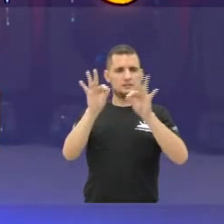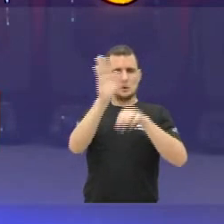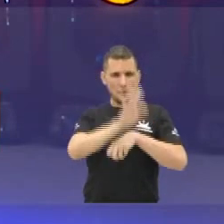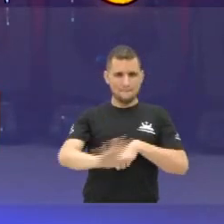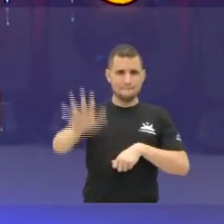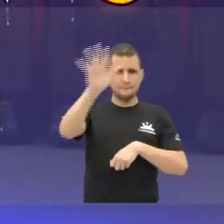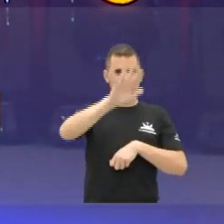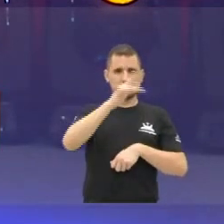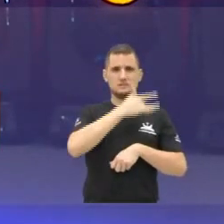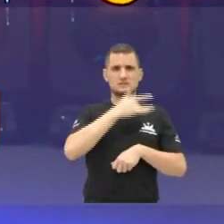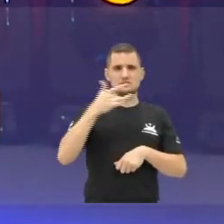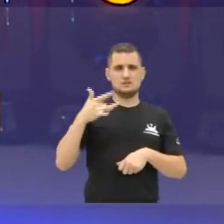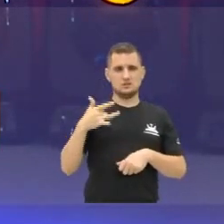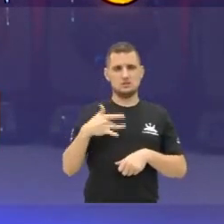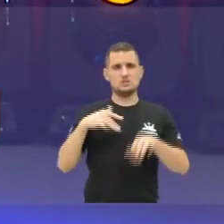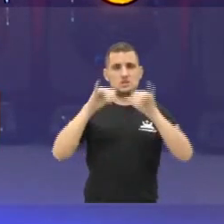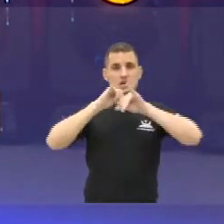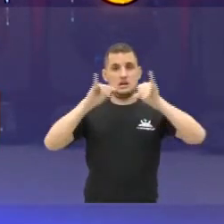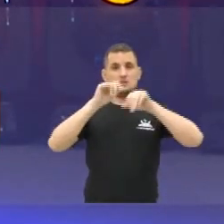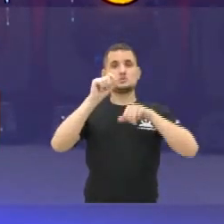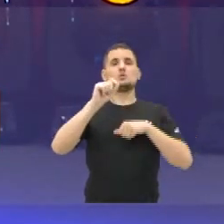cerca de